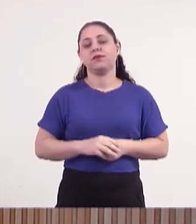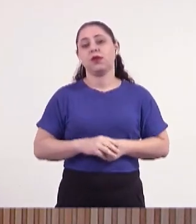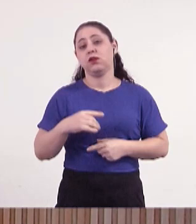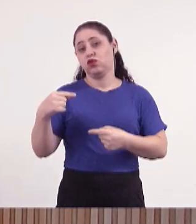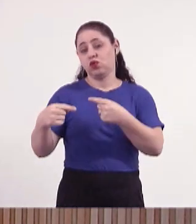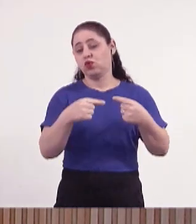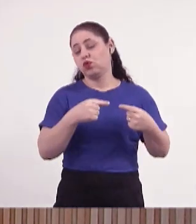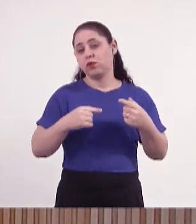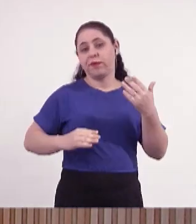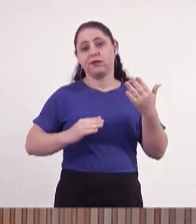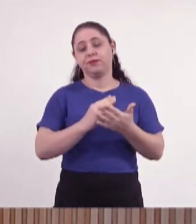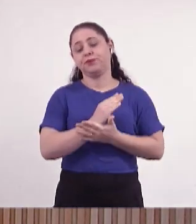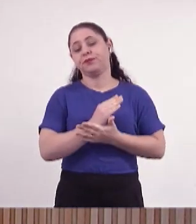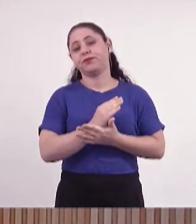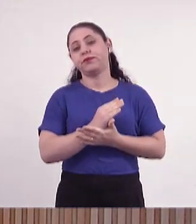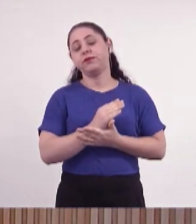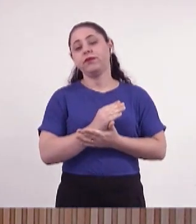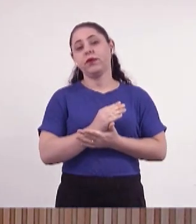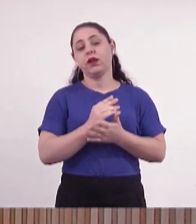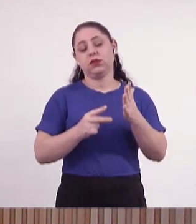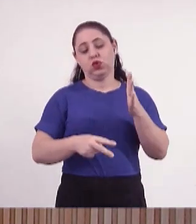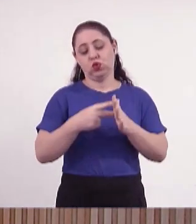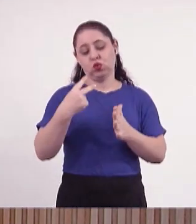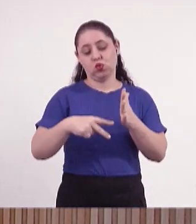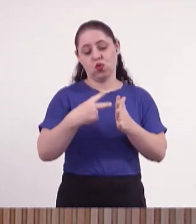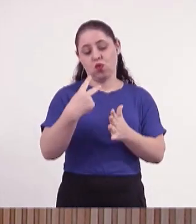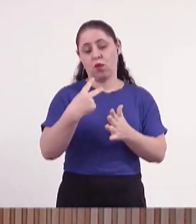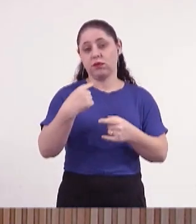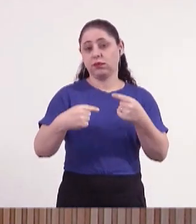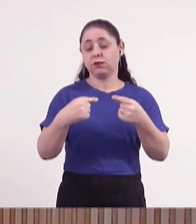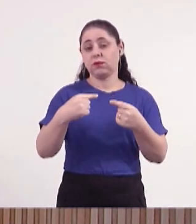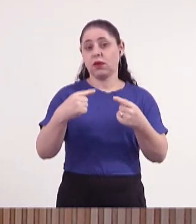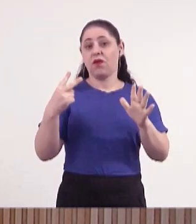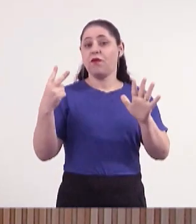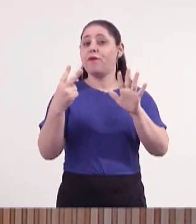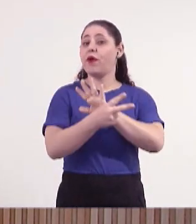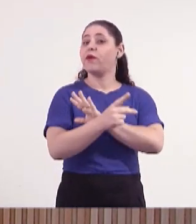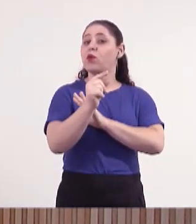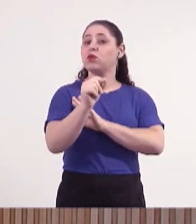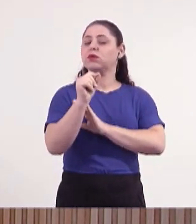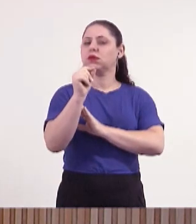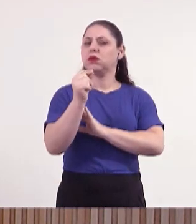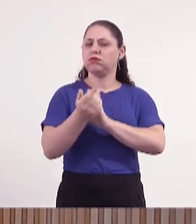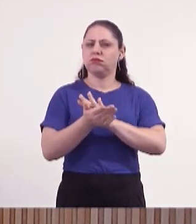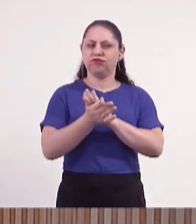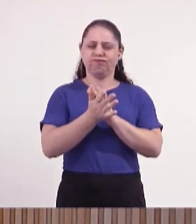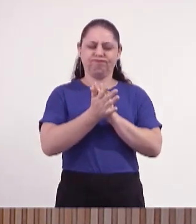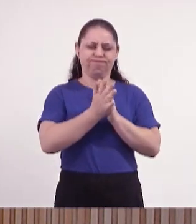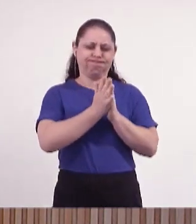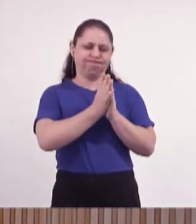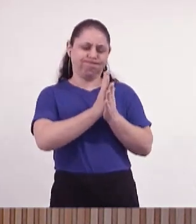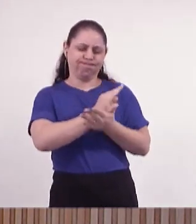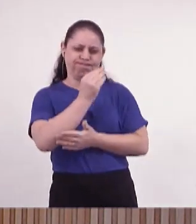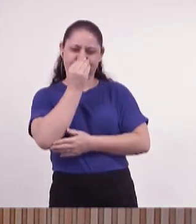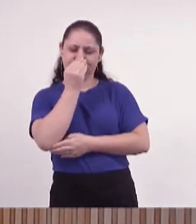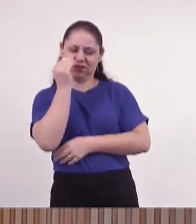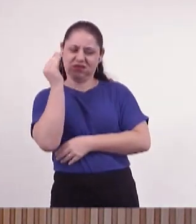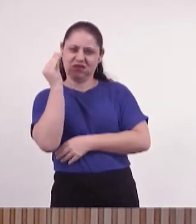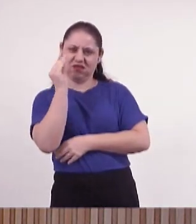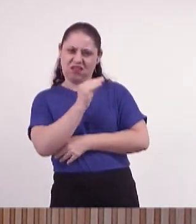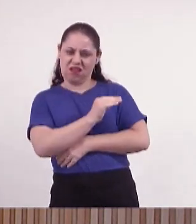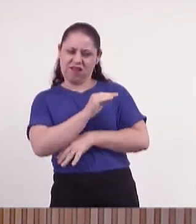foi discutida, votada e aprovada em sua segunda discussão e que veda a conduta discriminatória ou tipos